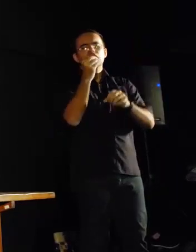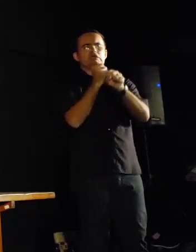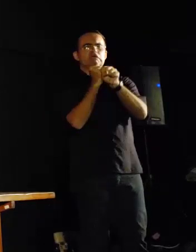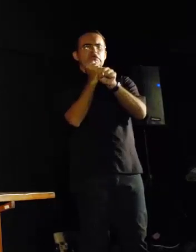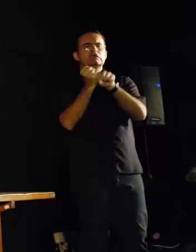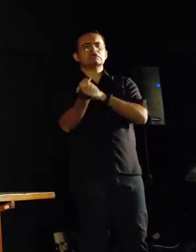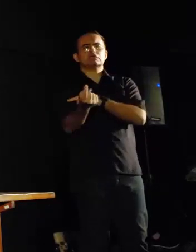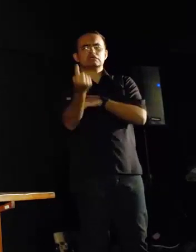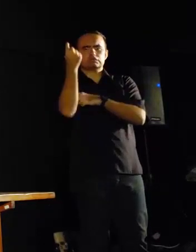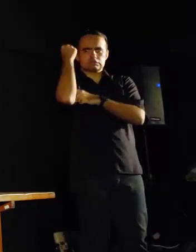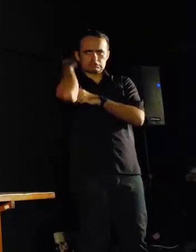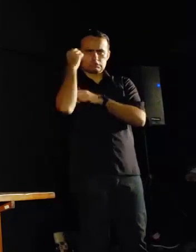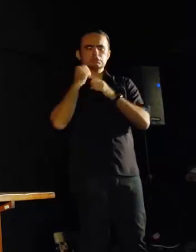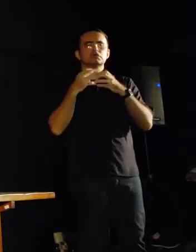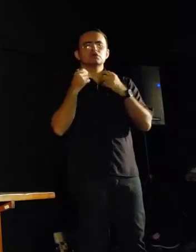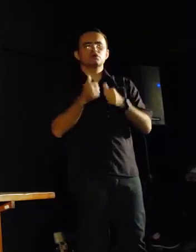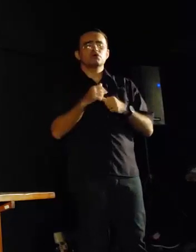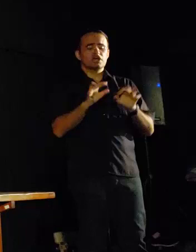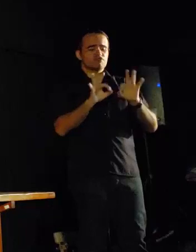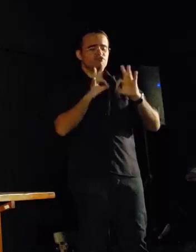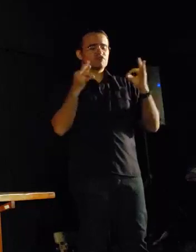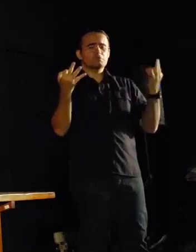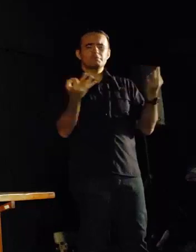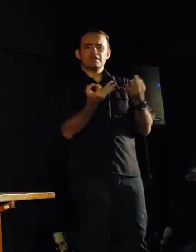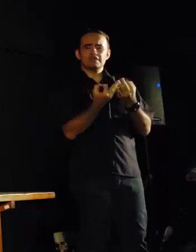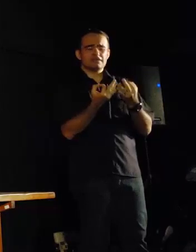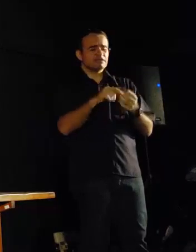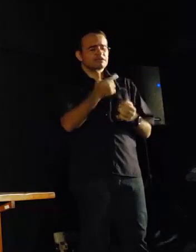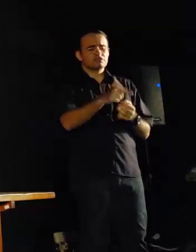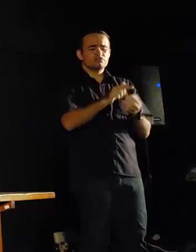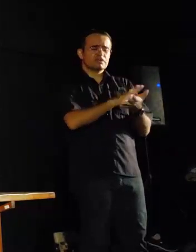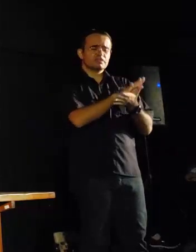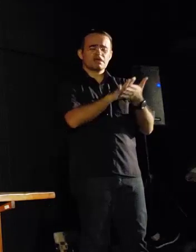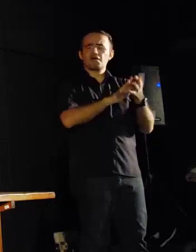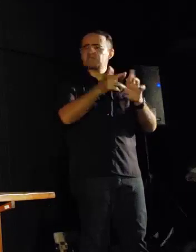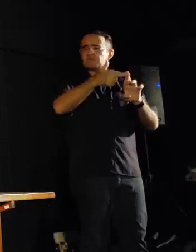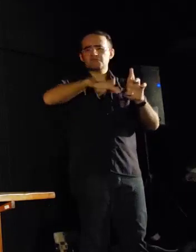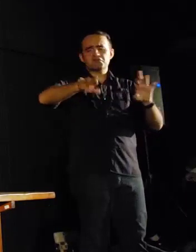e numa família que não tinha nada de religião, né?